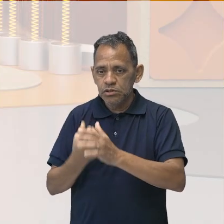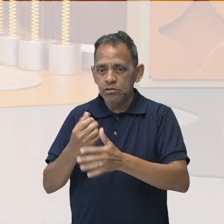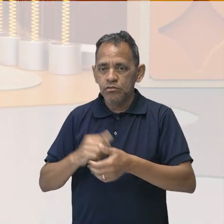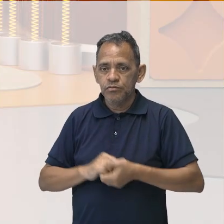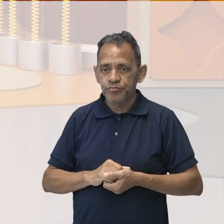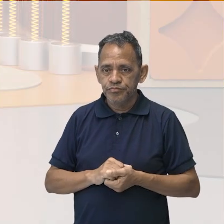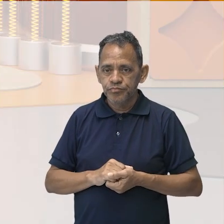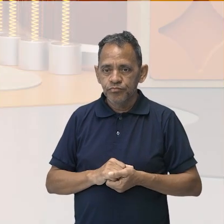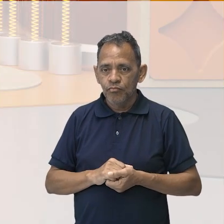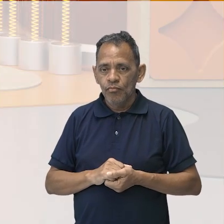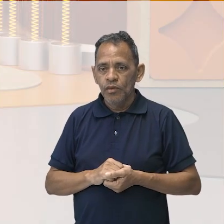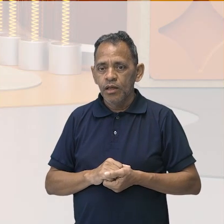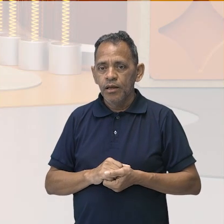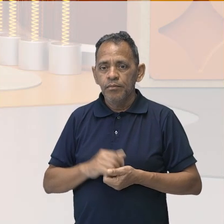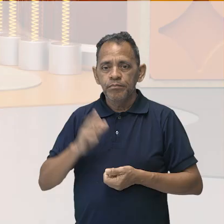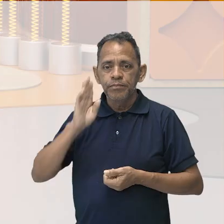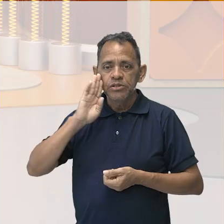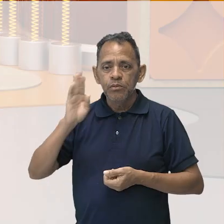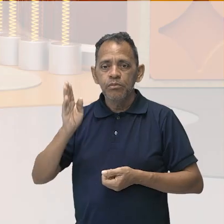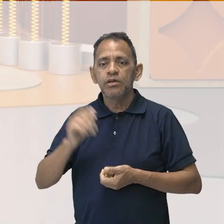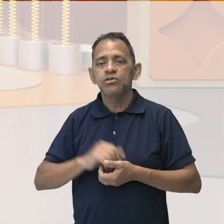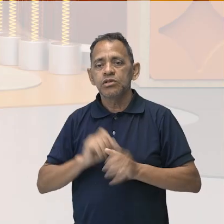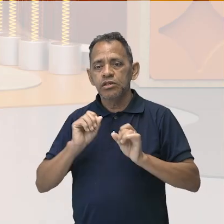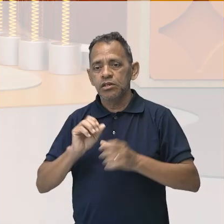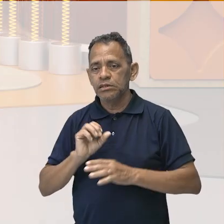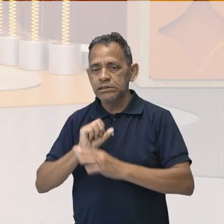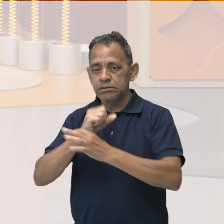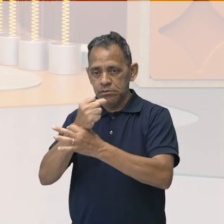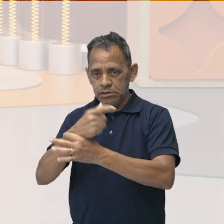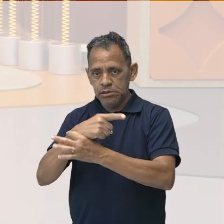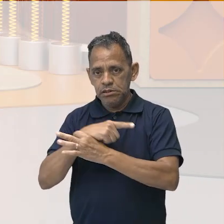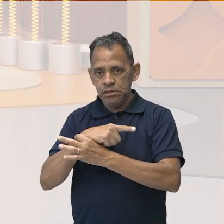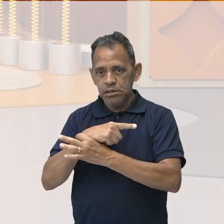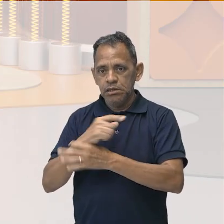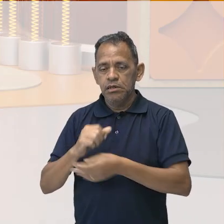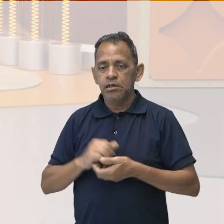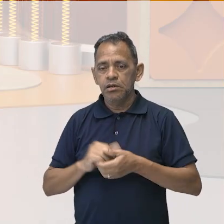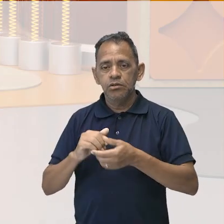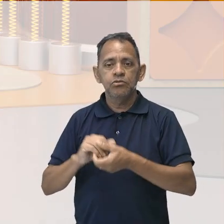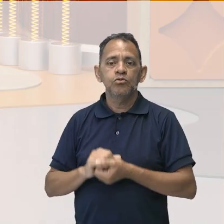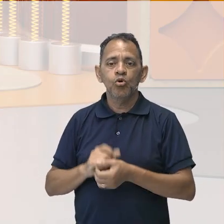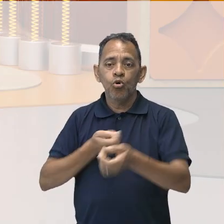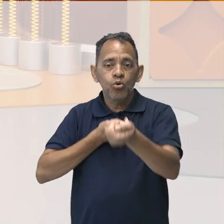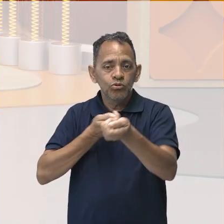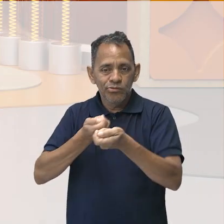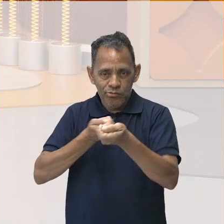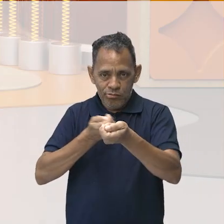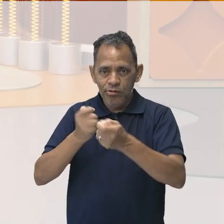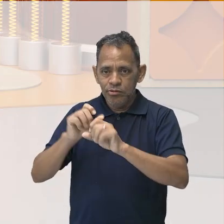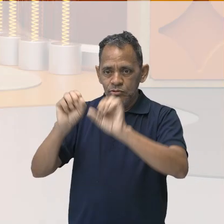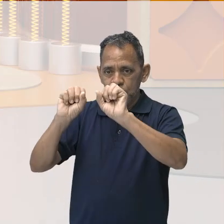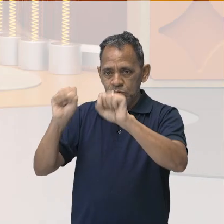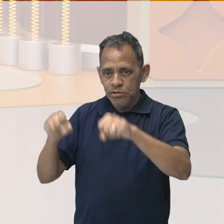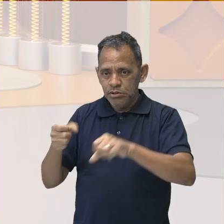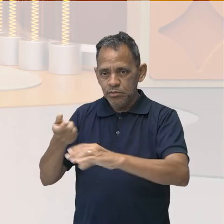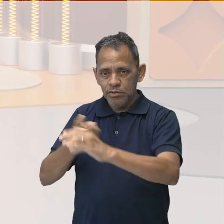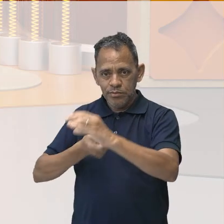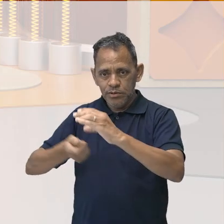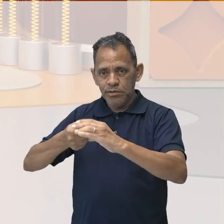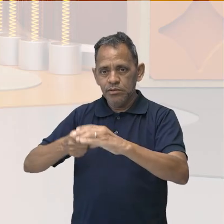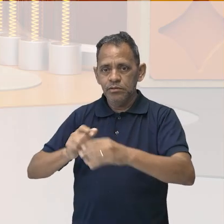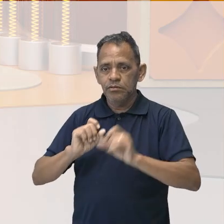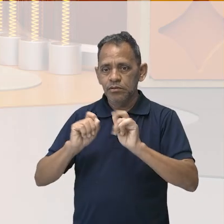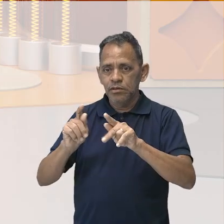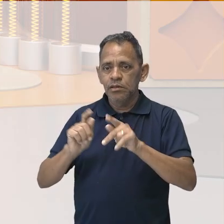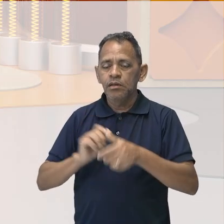isso vai servir principalmente para o quê? Para garantir uma estabilidade, né, do sistema capitalista, tá? Que